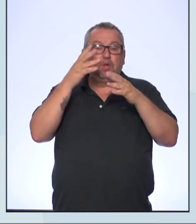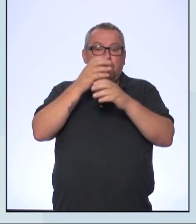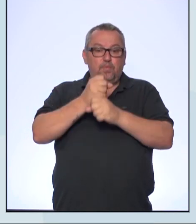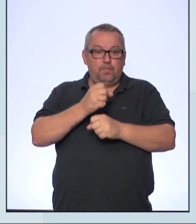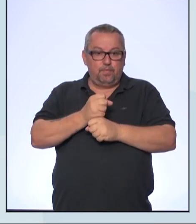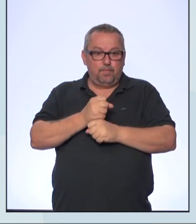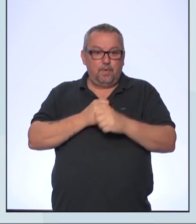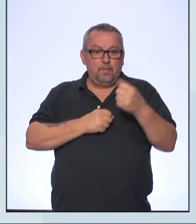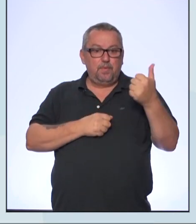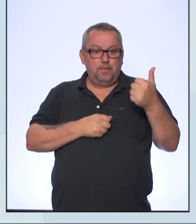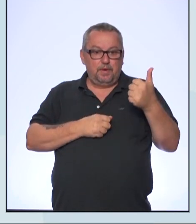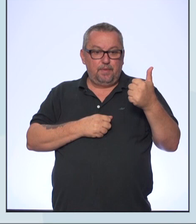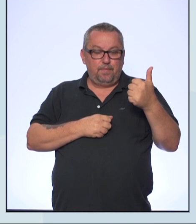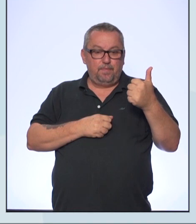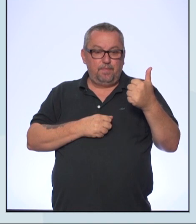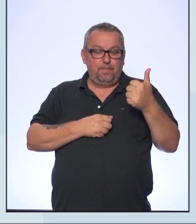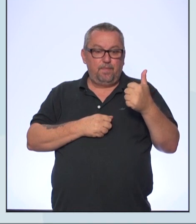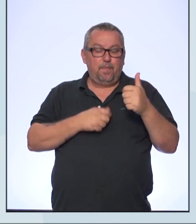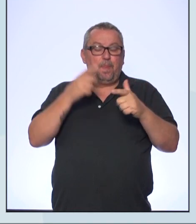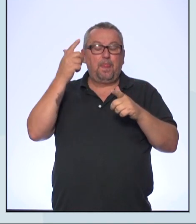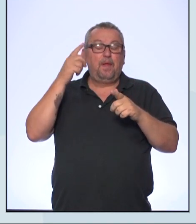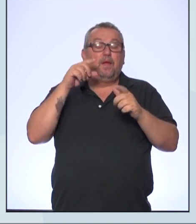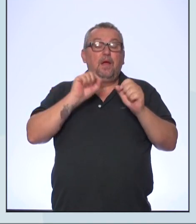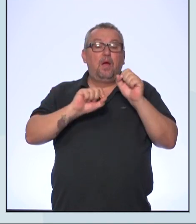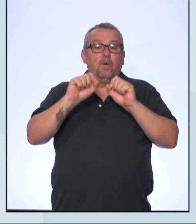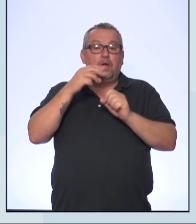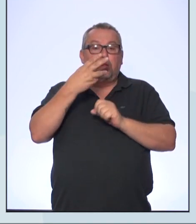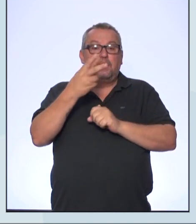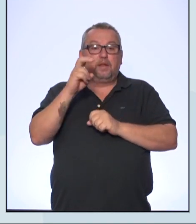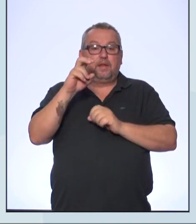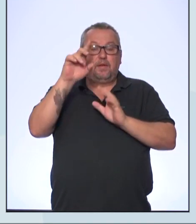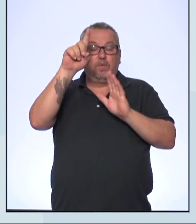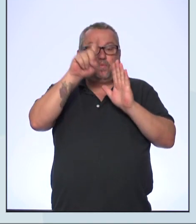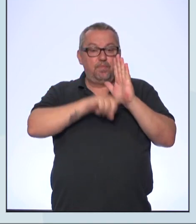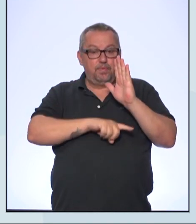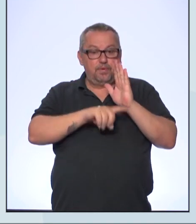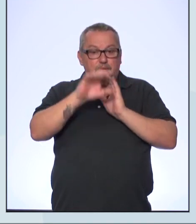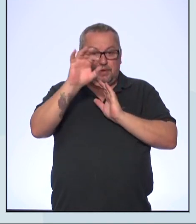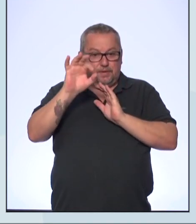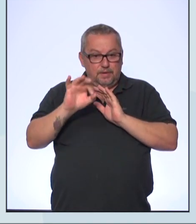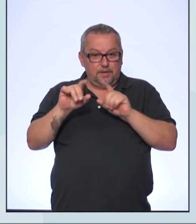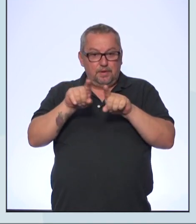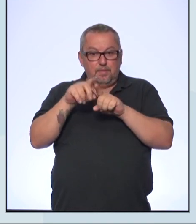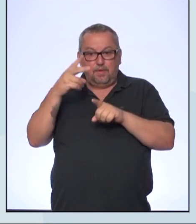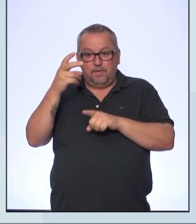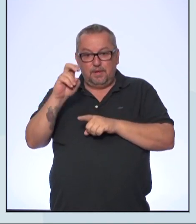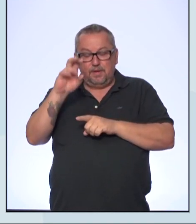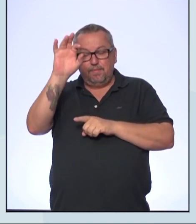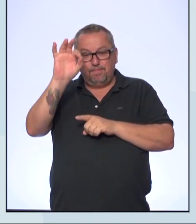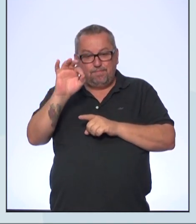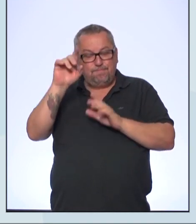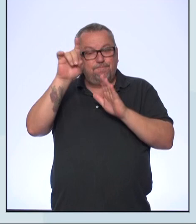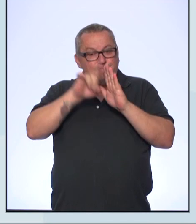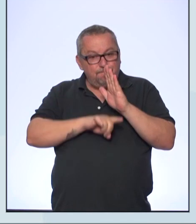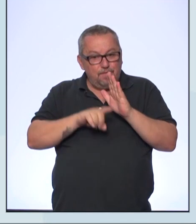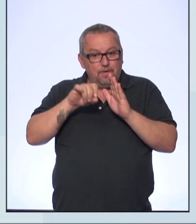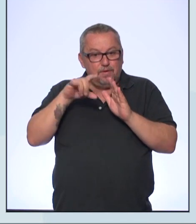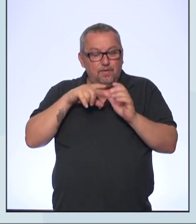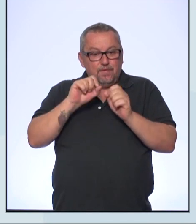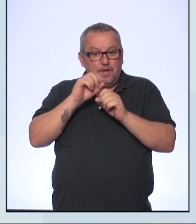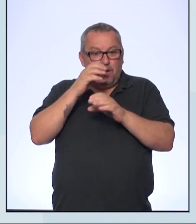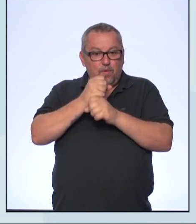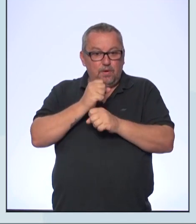primeira conta é relacionada a 35% e a segunda conta é relacionada a 25%. Então, se eu fizer a conta, tem